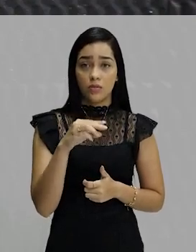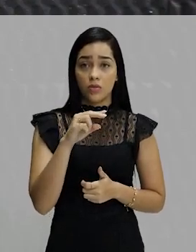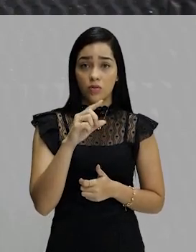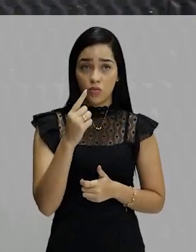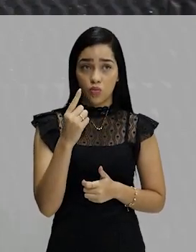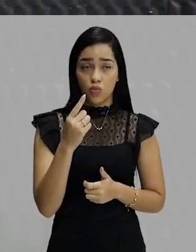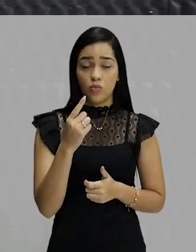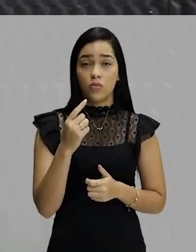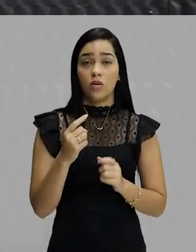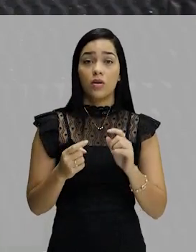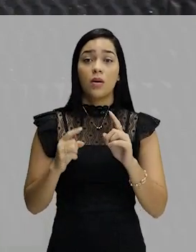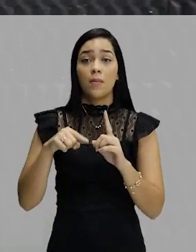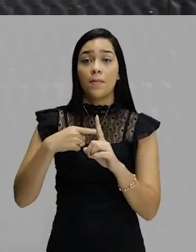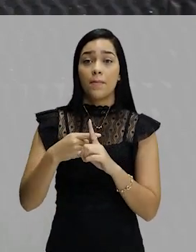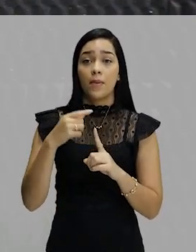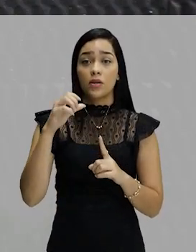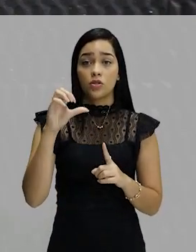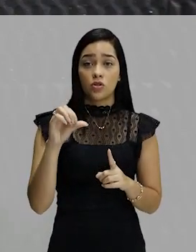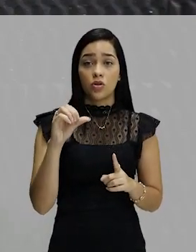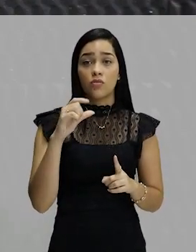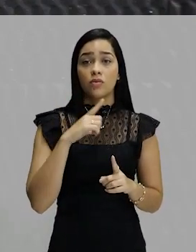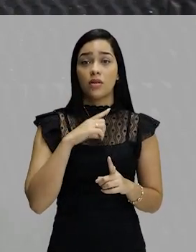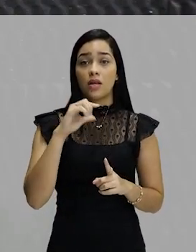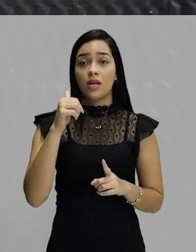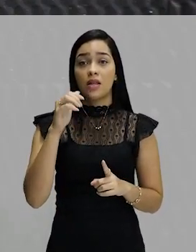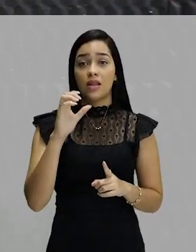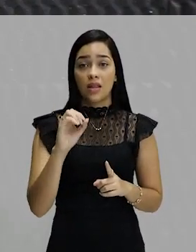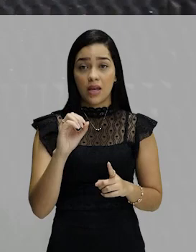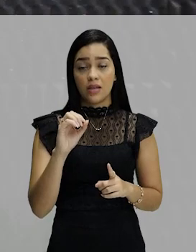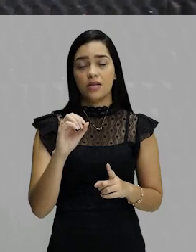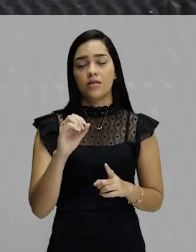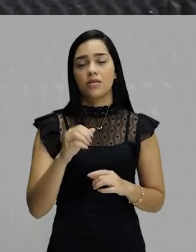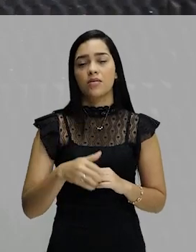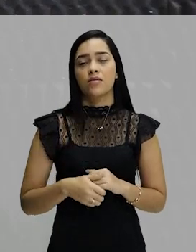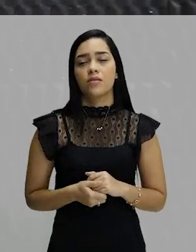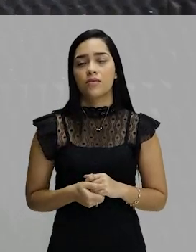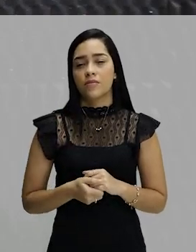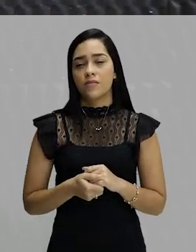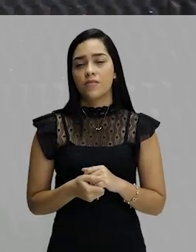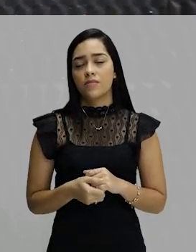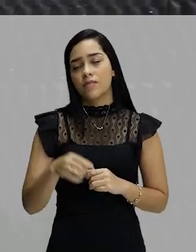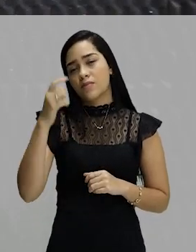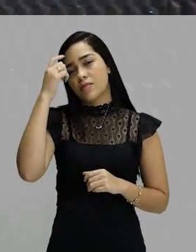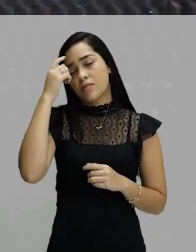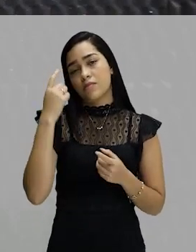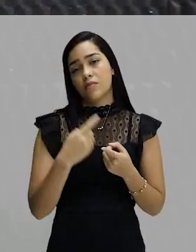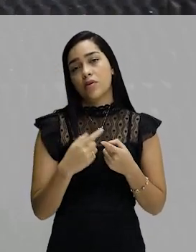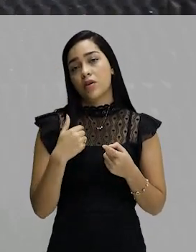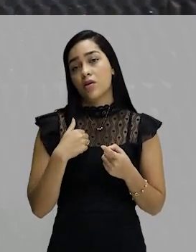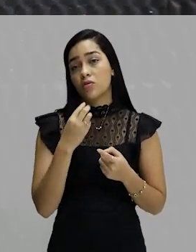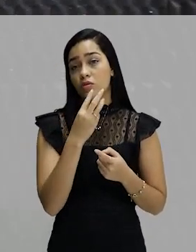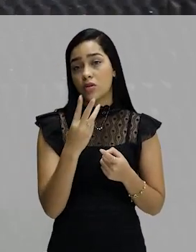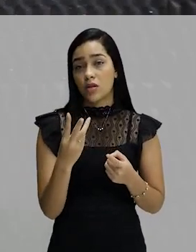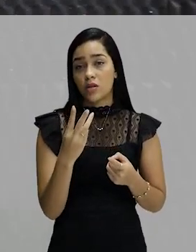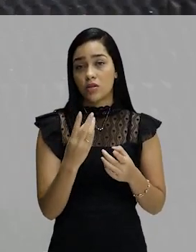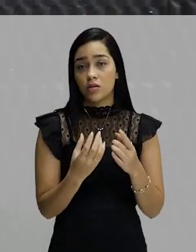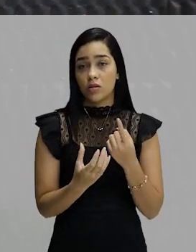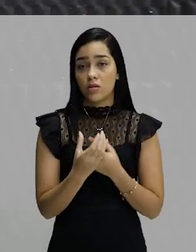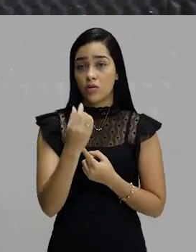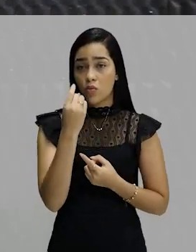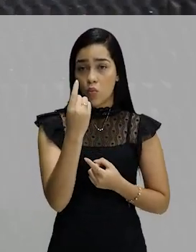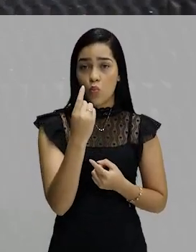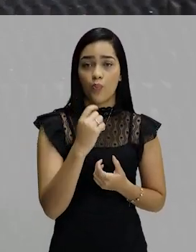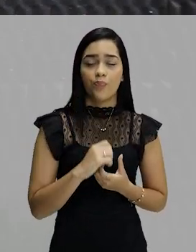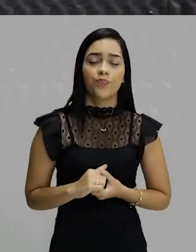um só, mais 9 livros, eu vou ter 10 livros. Considerando 10 livros, porque eu estou considerando os 3 de matemática um